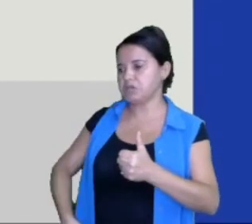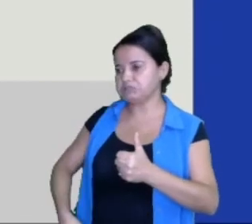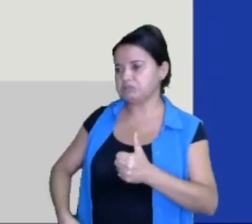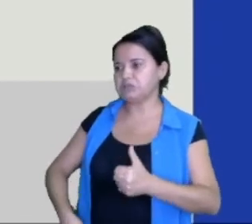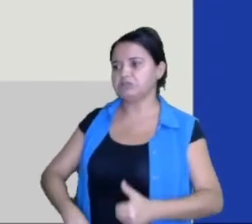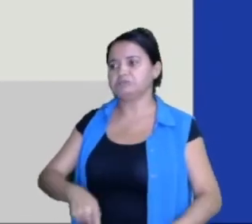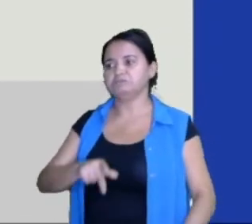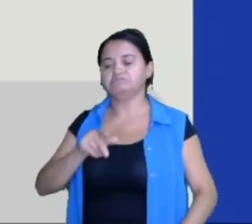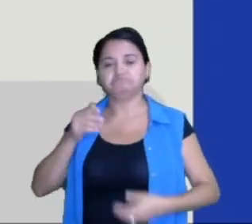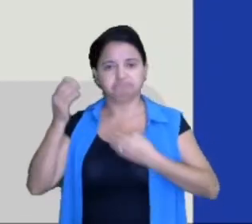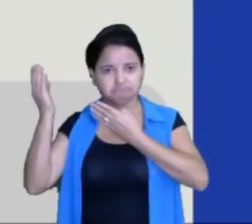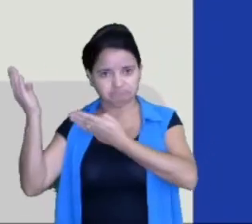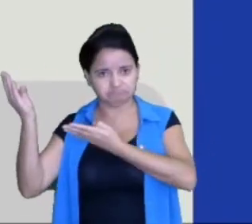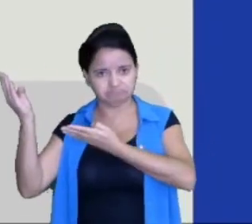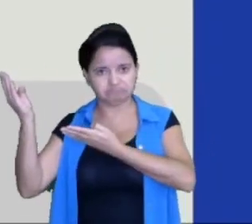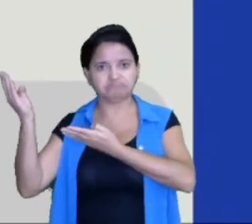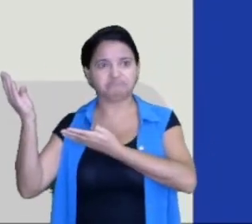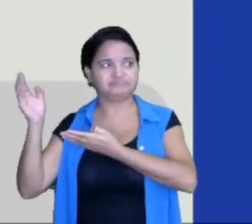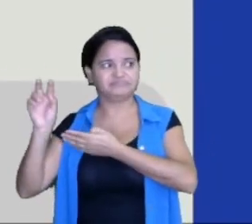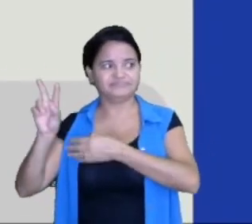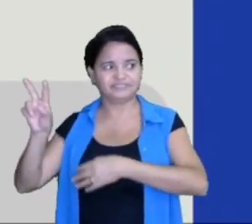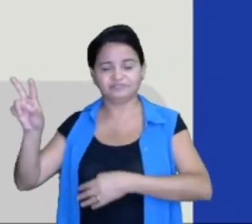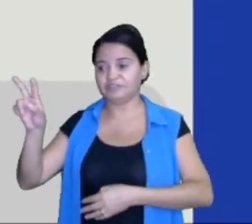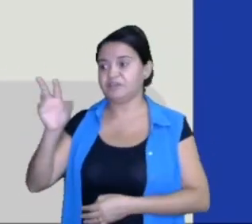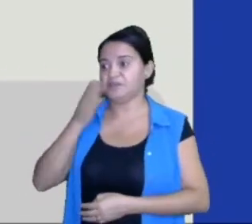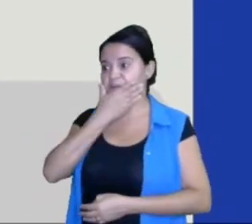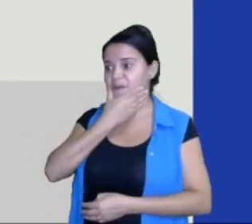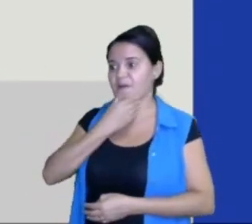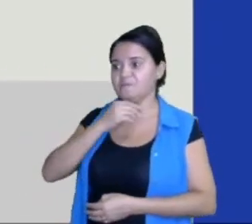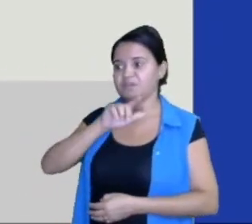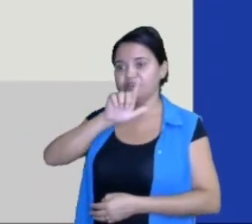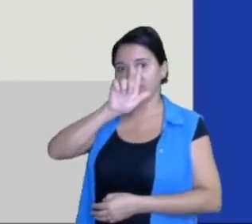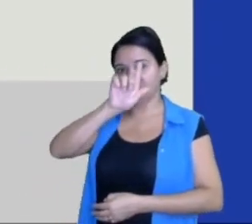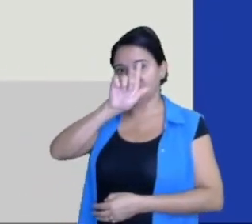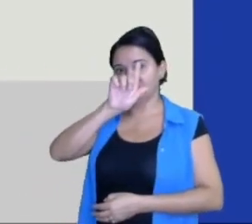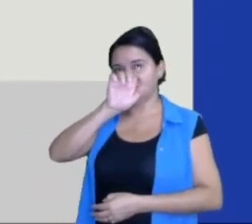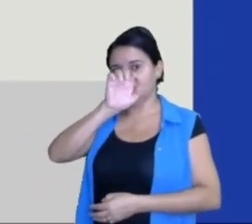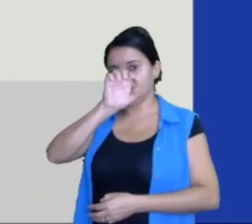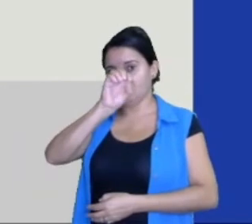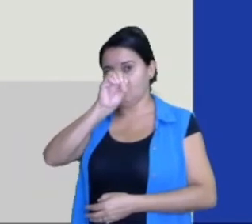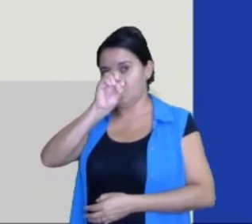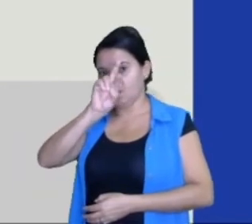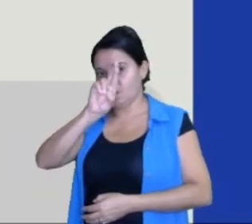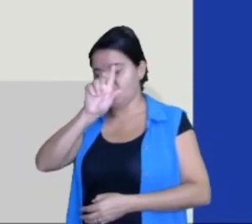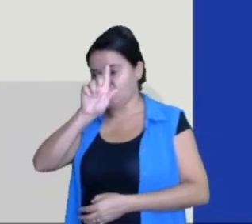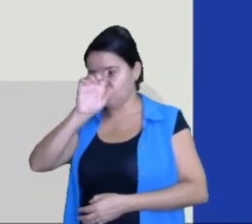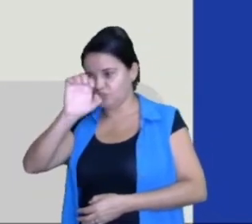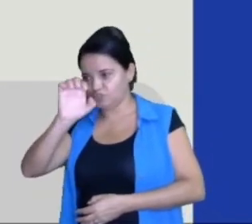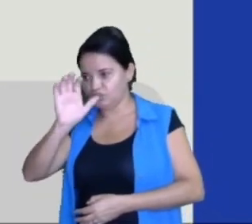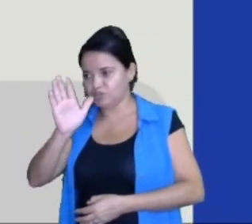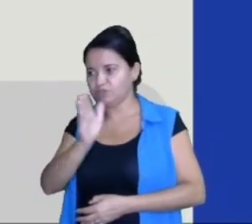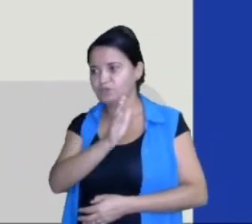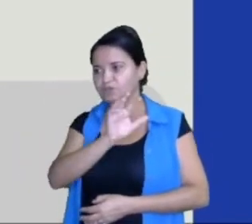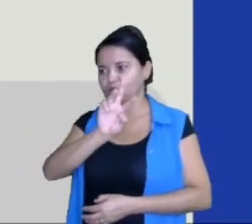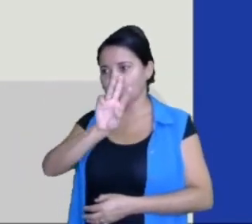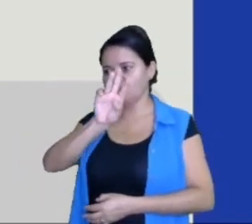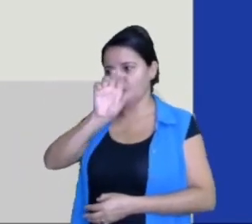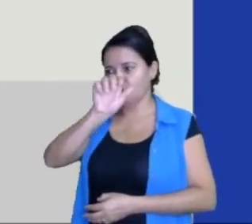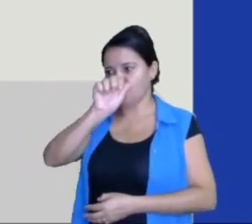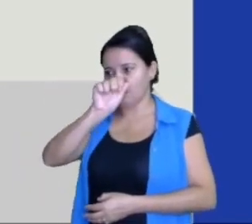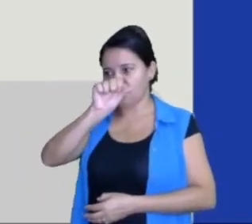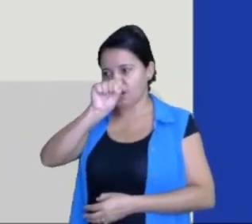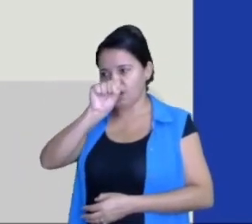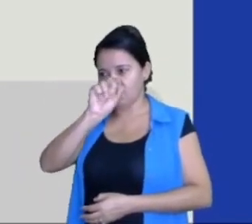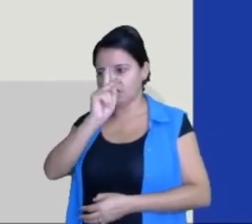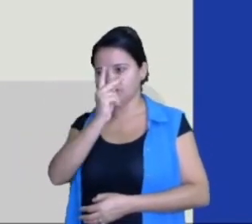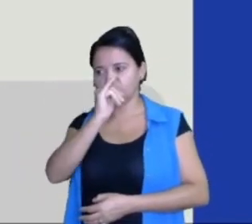George Washington. Aí está a imagem dele. Né? É criada a Constituição norte-americana, que